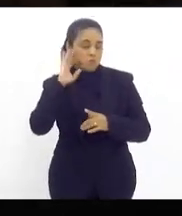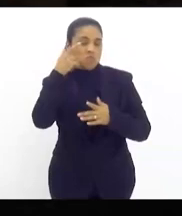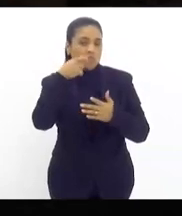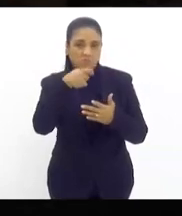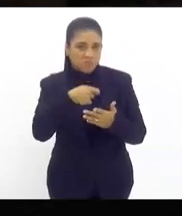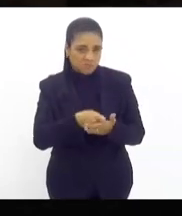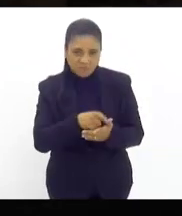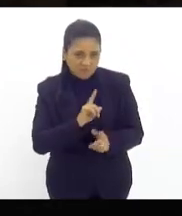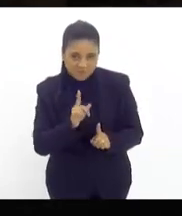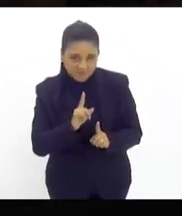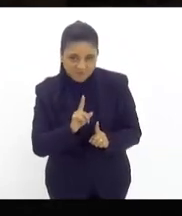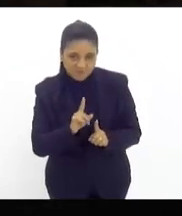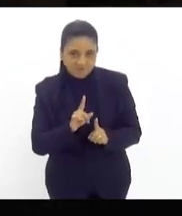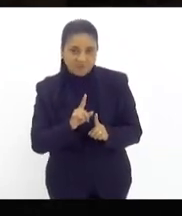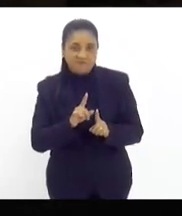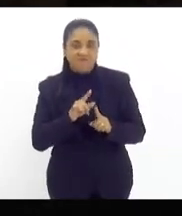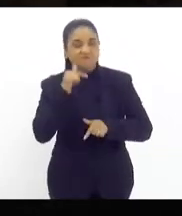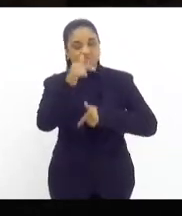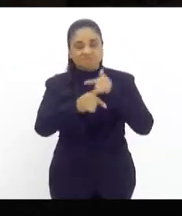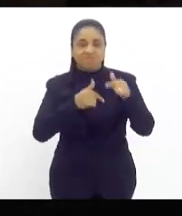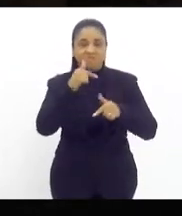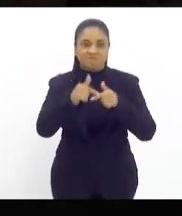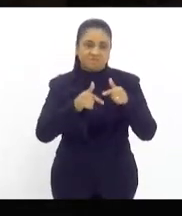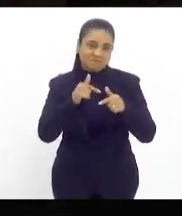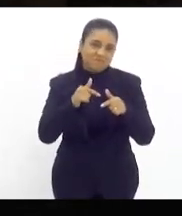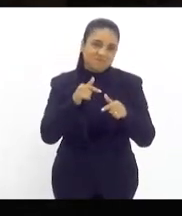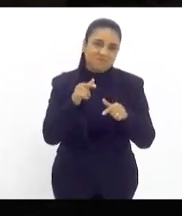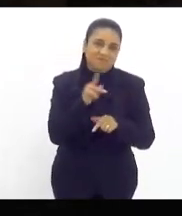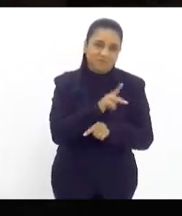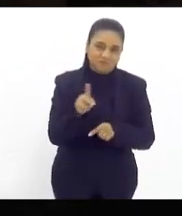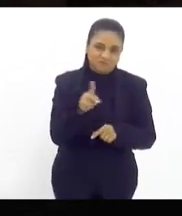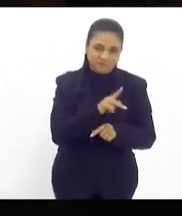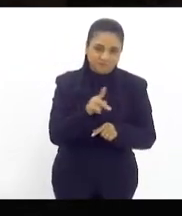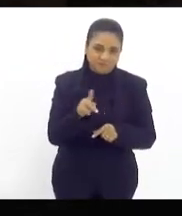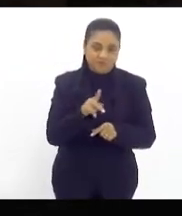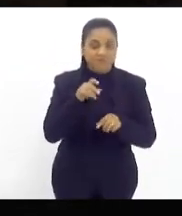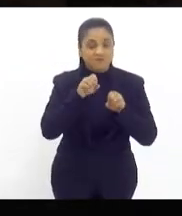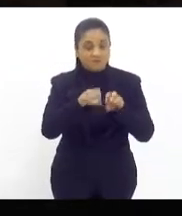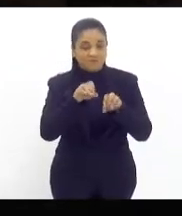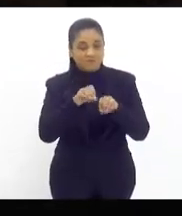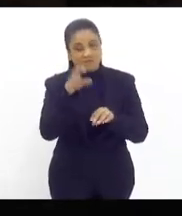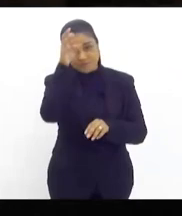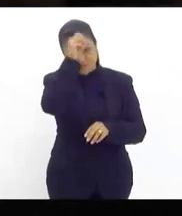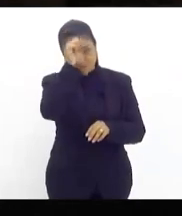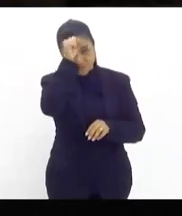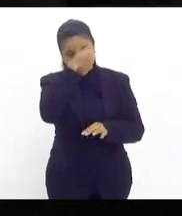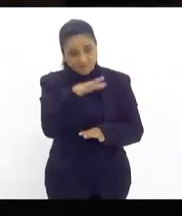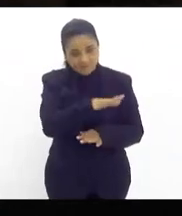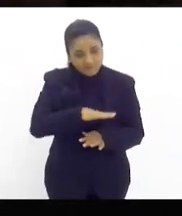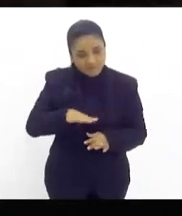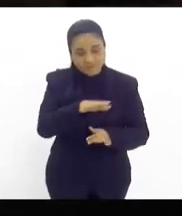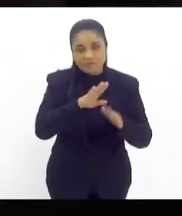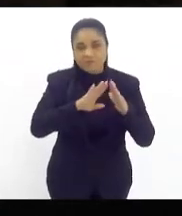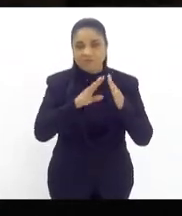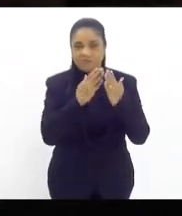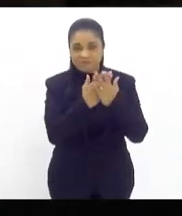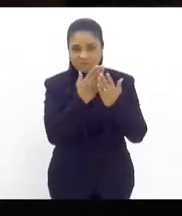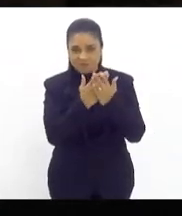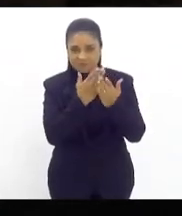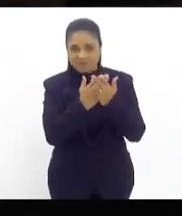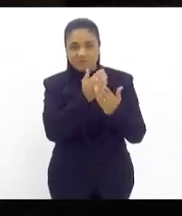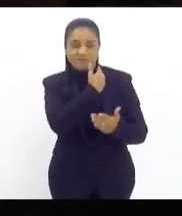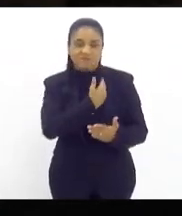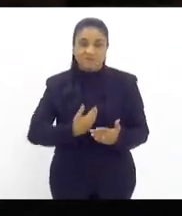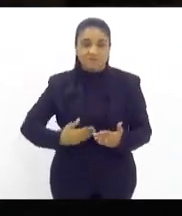o desenvolvimento das atividades docentes de ensino e aprendizagem no âmbito da educação principalmente na educação